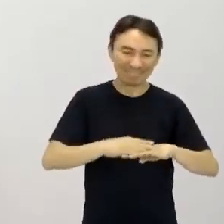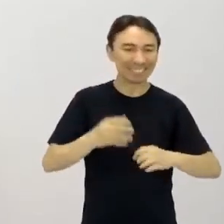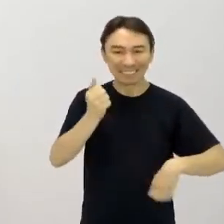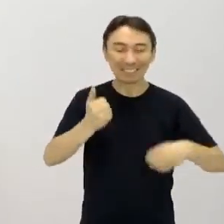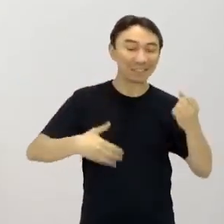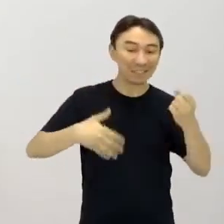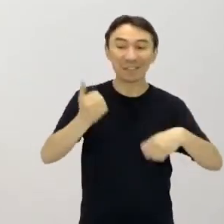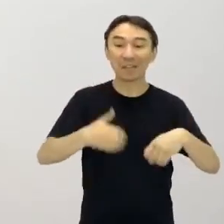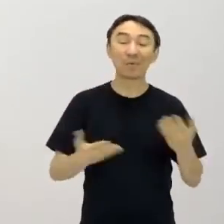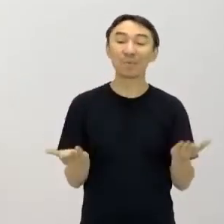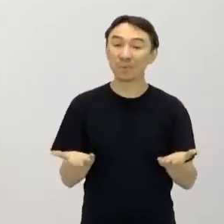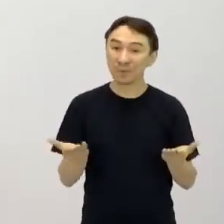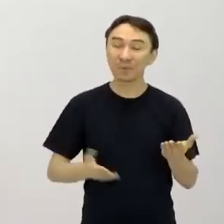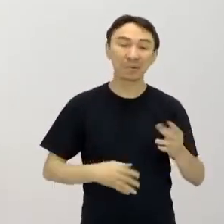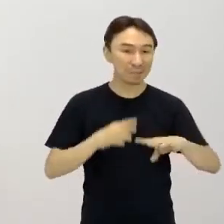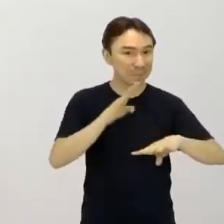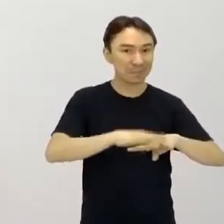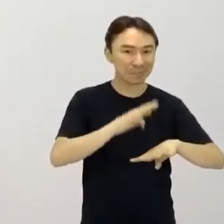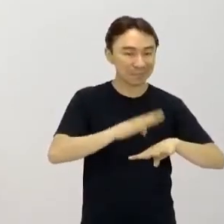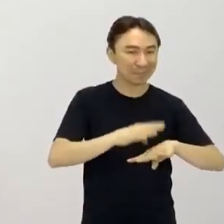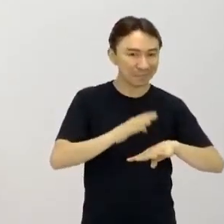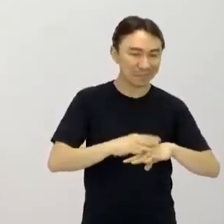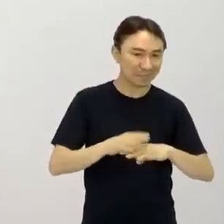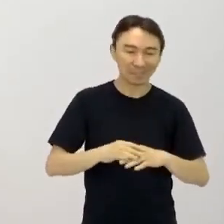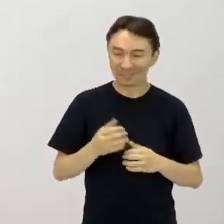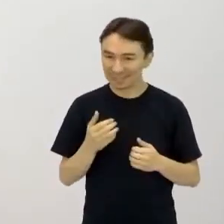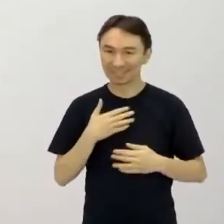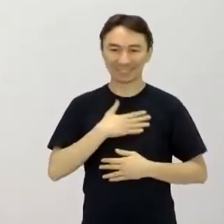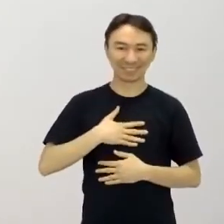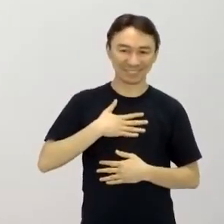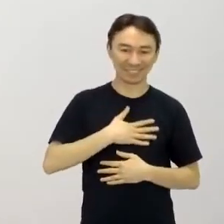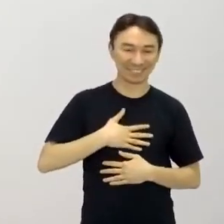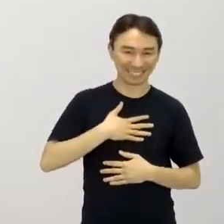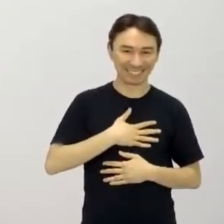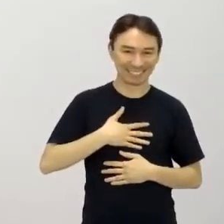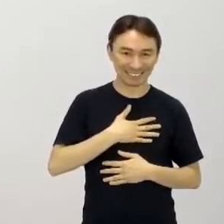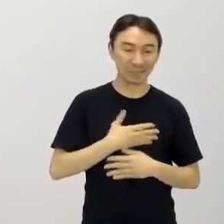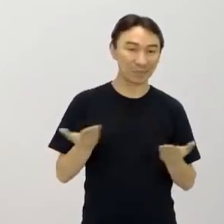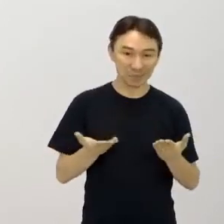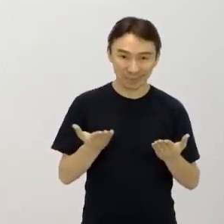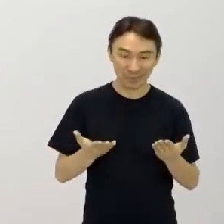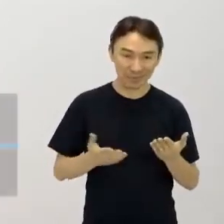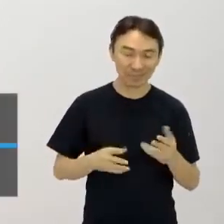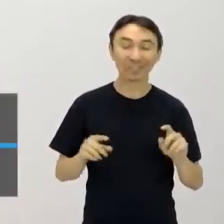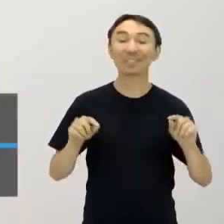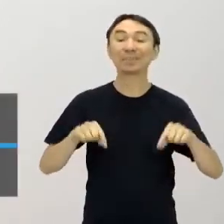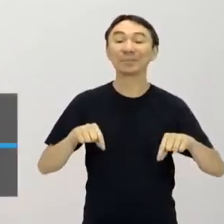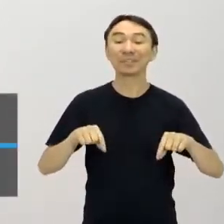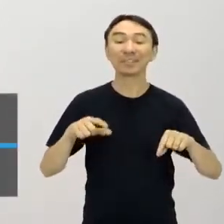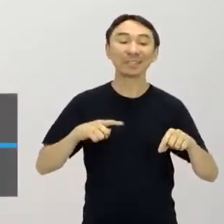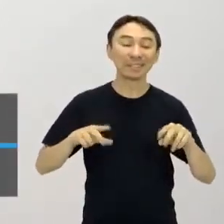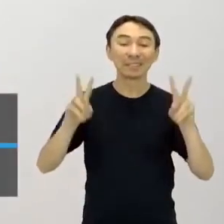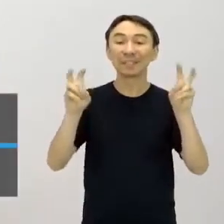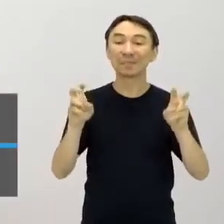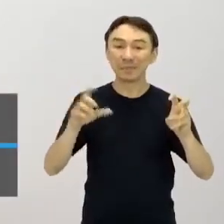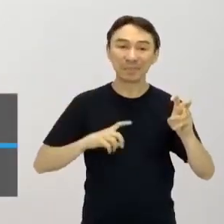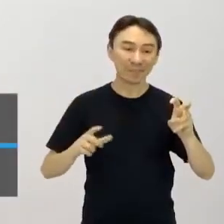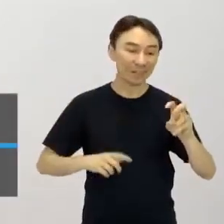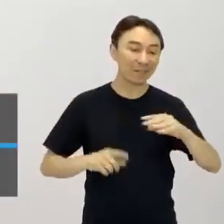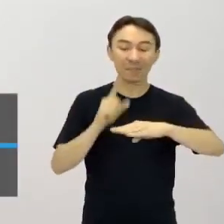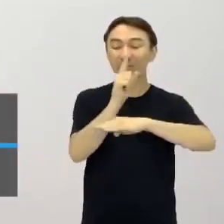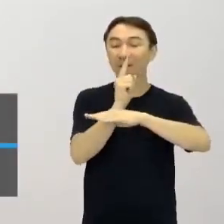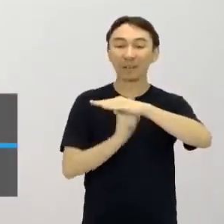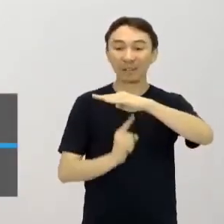matemática seja muito divertida e gostosa, né? Você já viu o nome da aula de hoje, né? Frações e um pedaço da pizza. E para